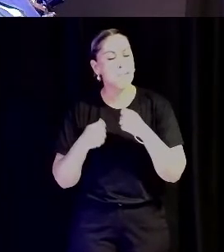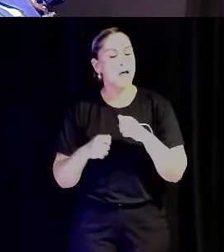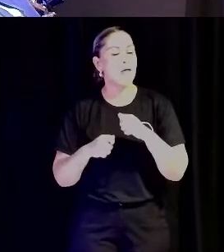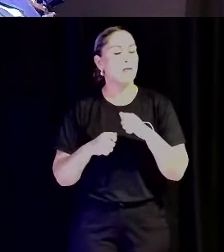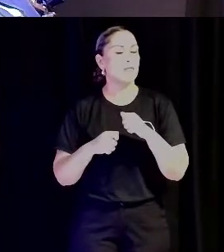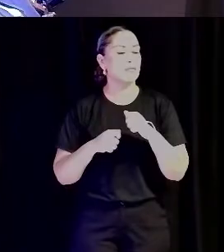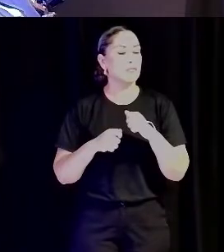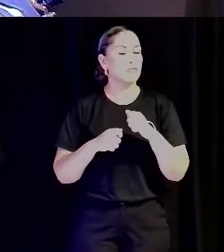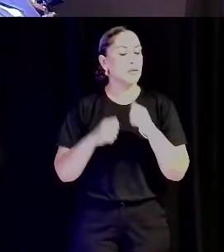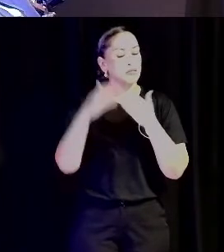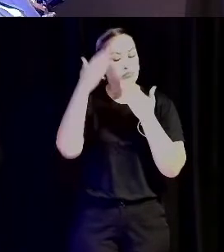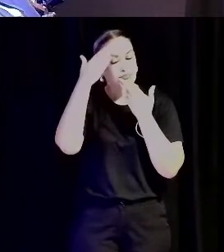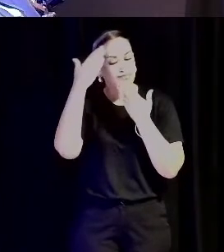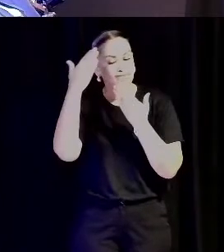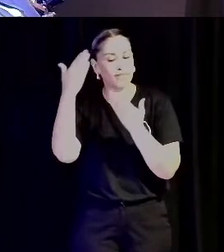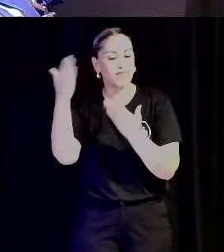grato.